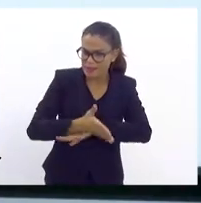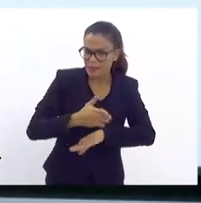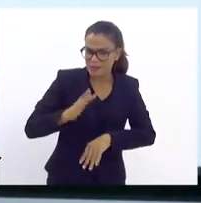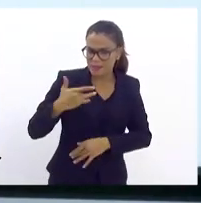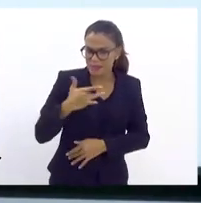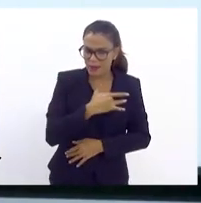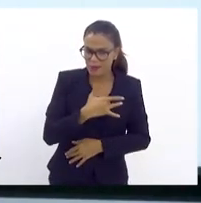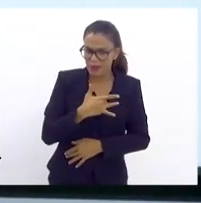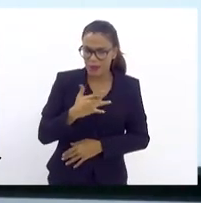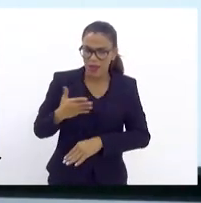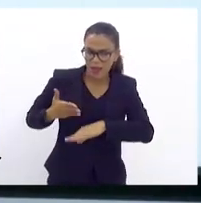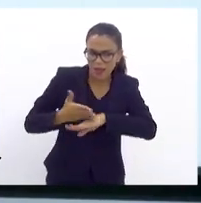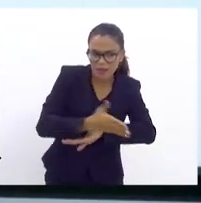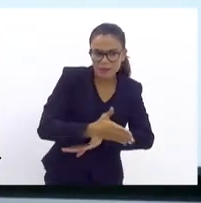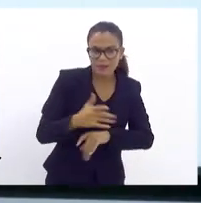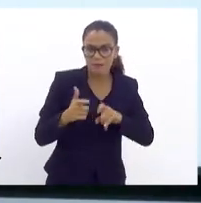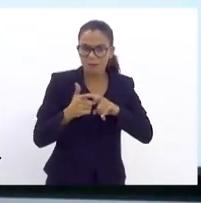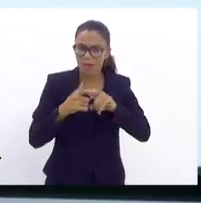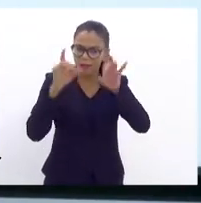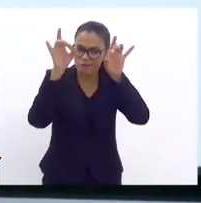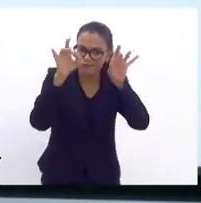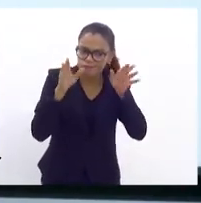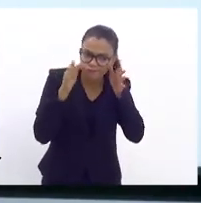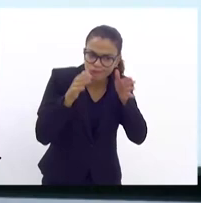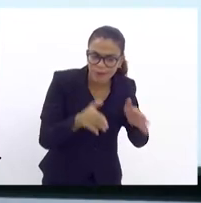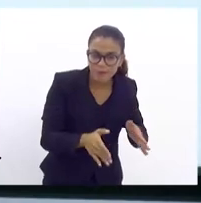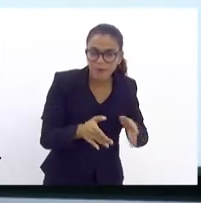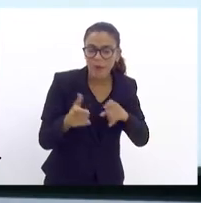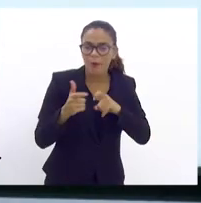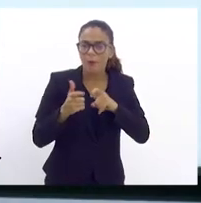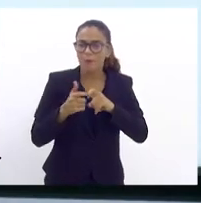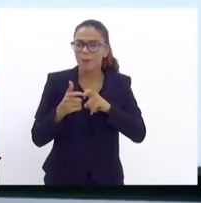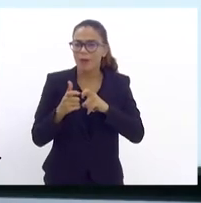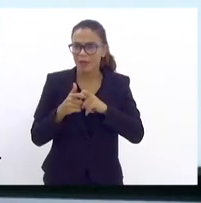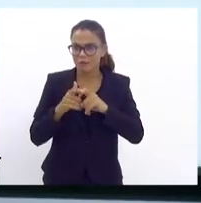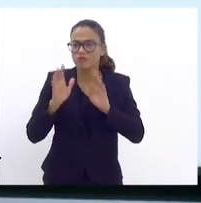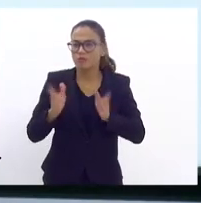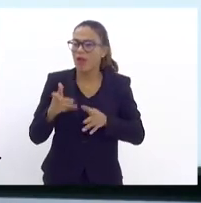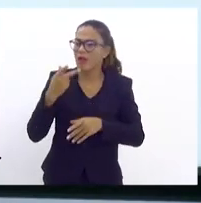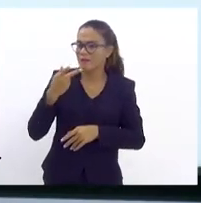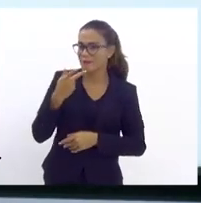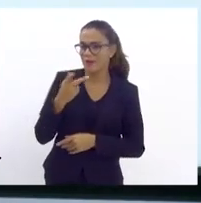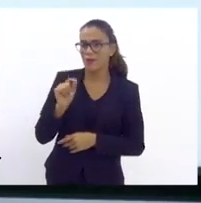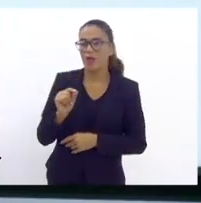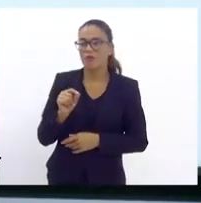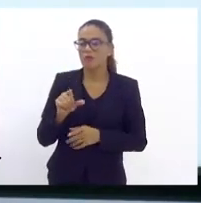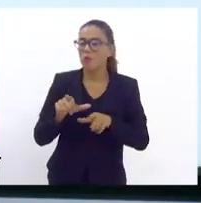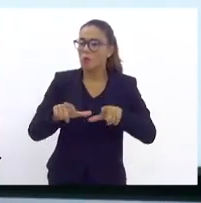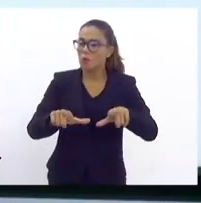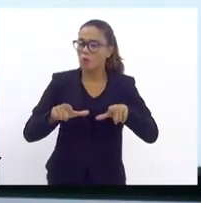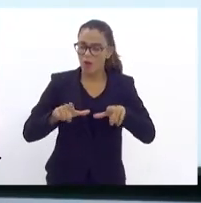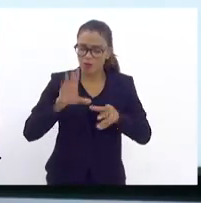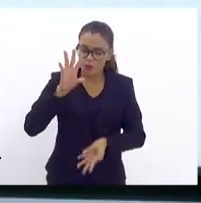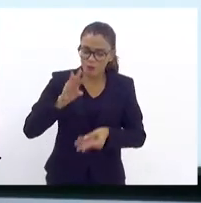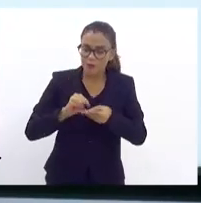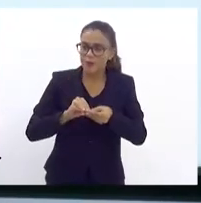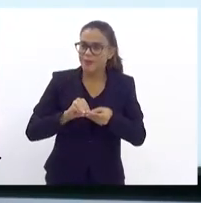acessa um médico especializado o médico faz como já foi dito aqui no laudo